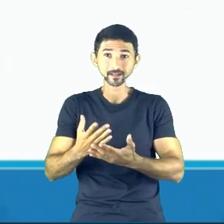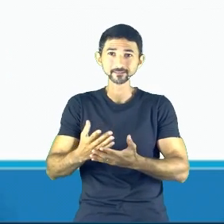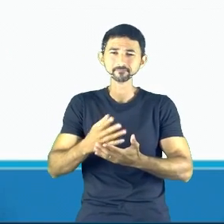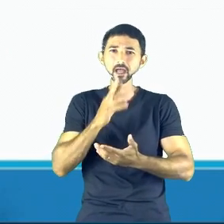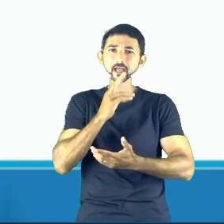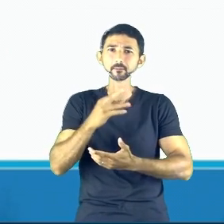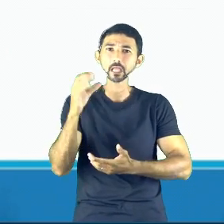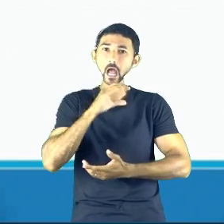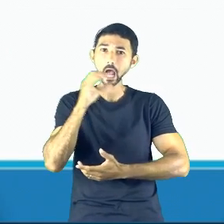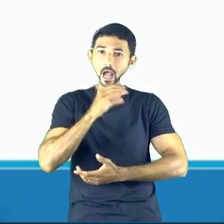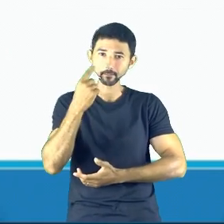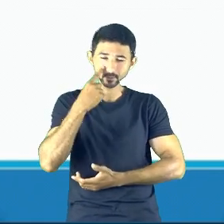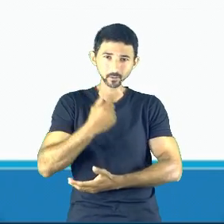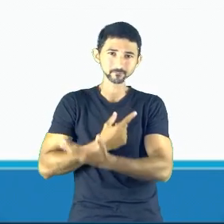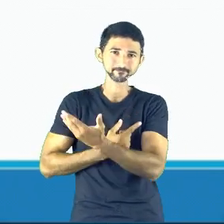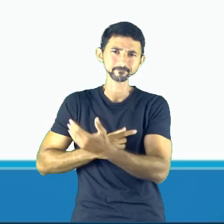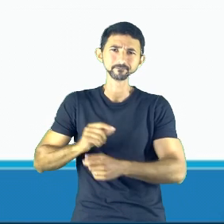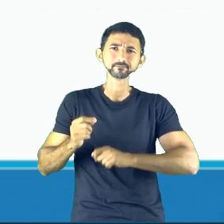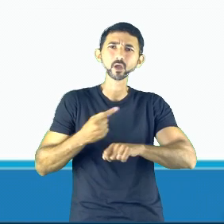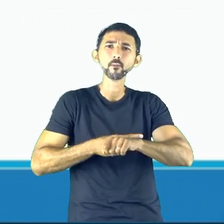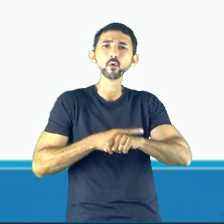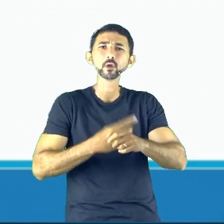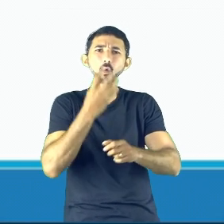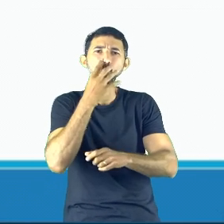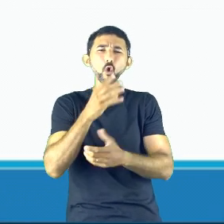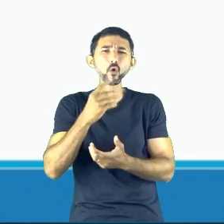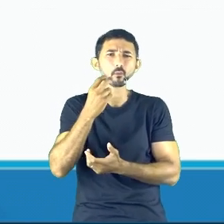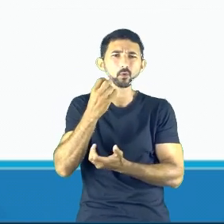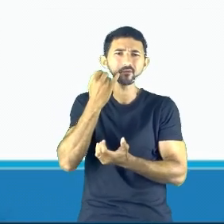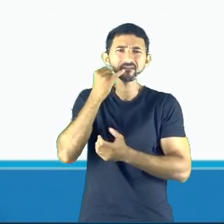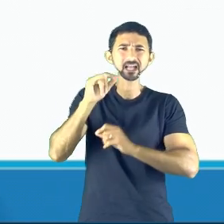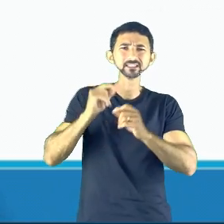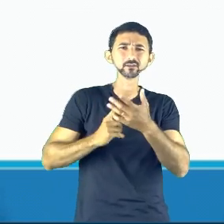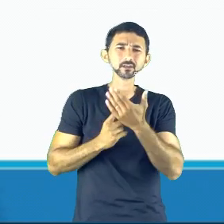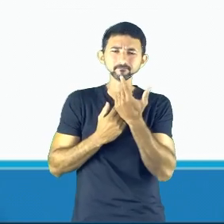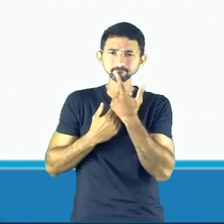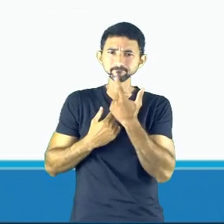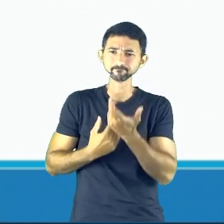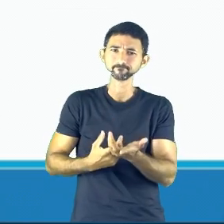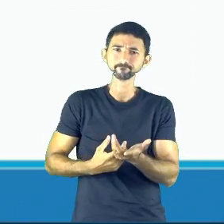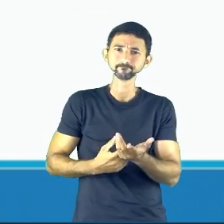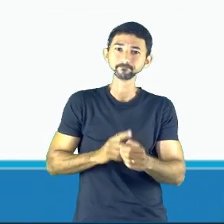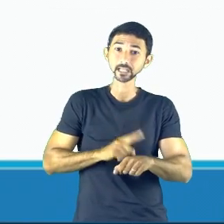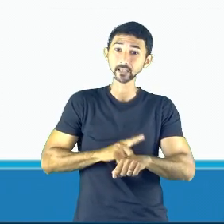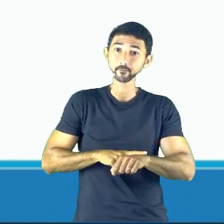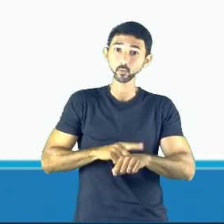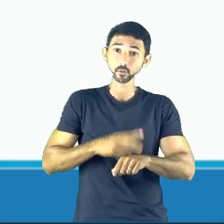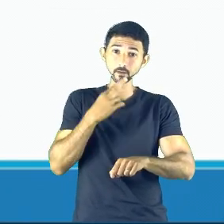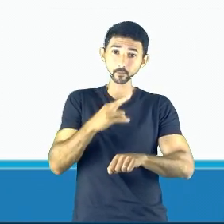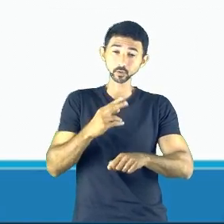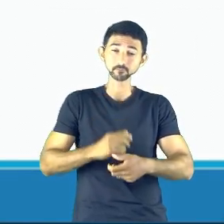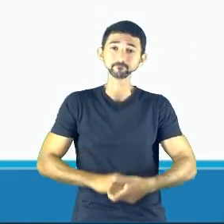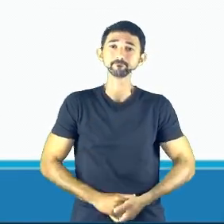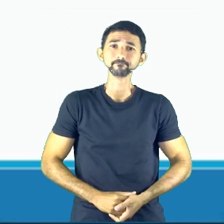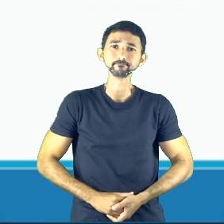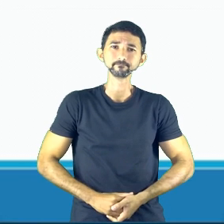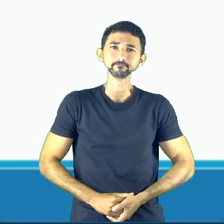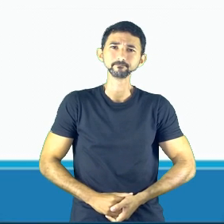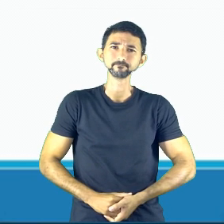É isso aí, galera. Tentem responder antes de mim, beleza? Por que o lobo ficou com inveja do cão? Vamos lá, tempo para